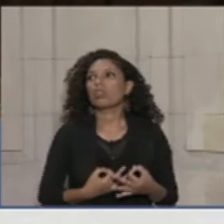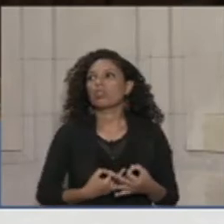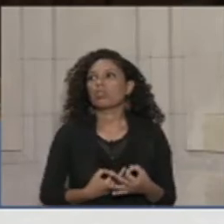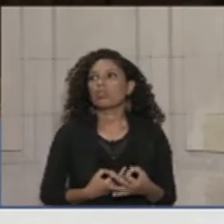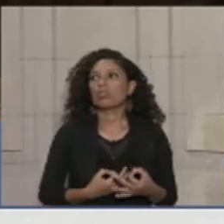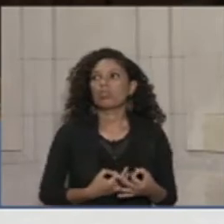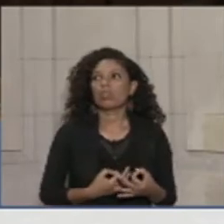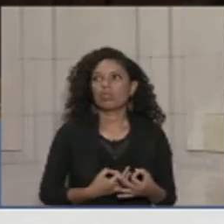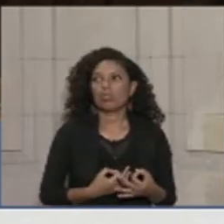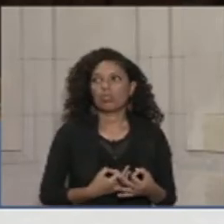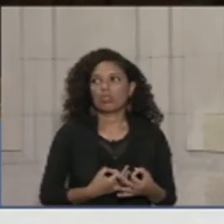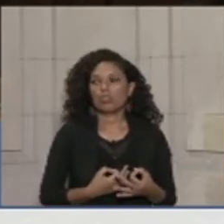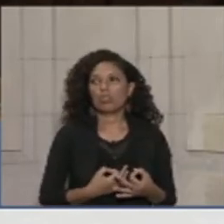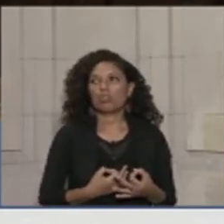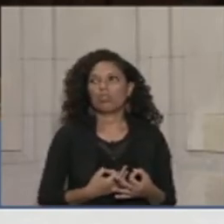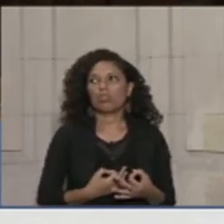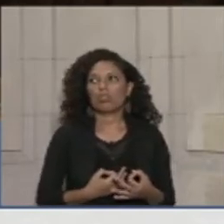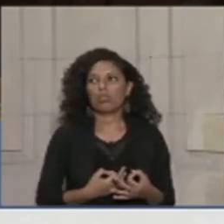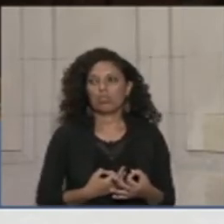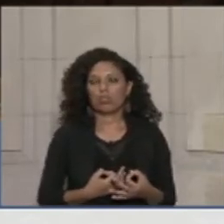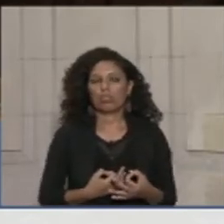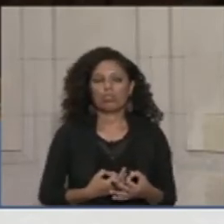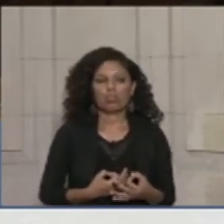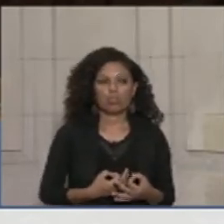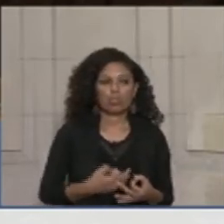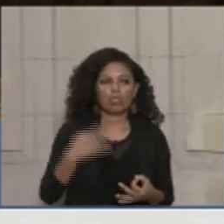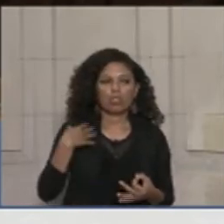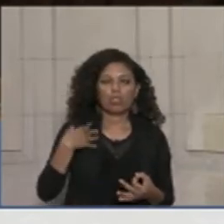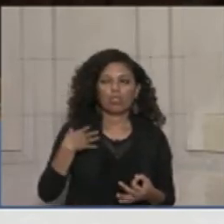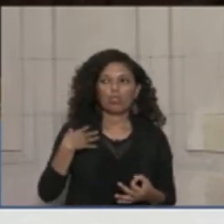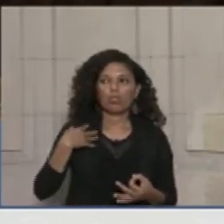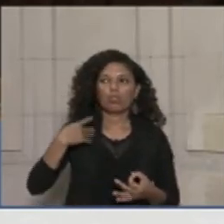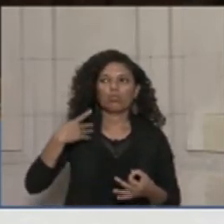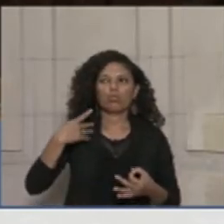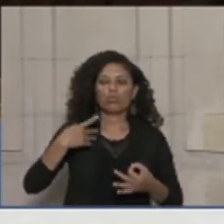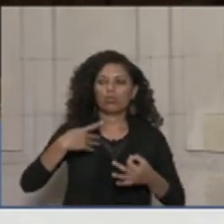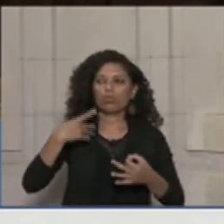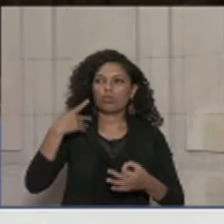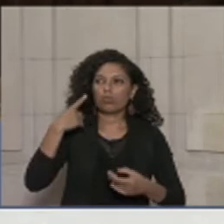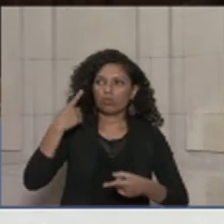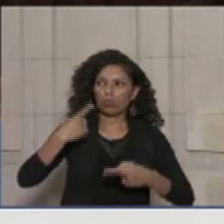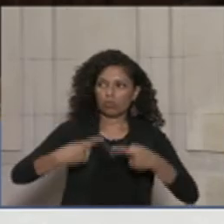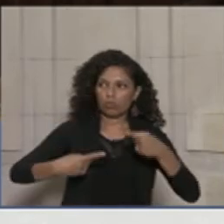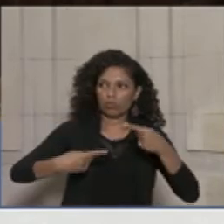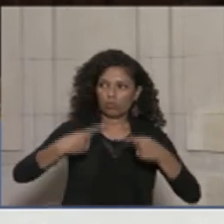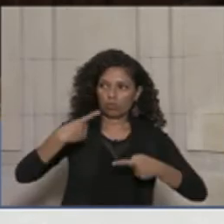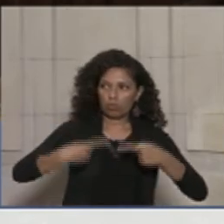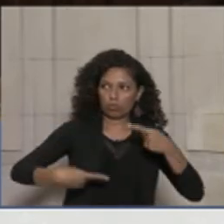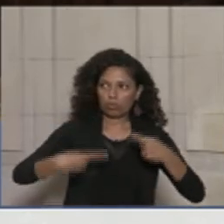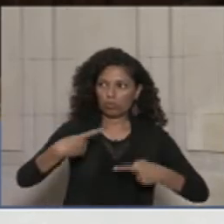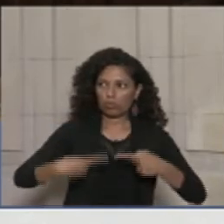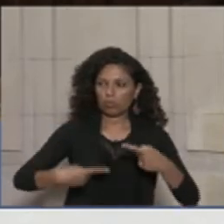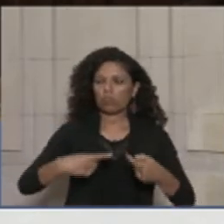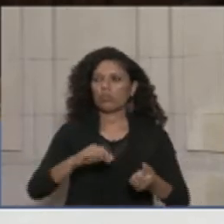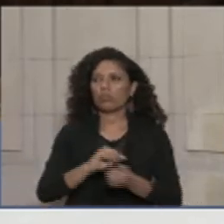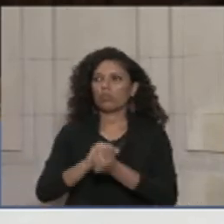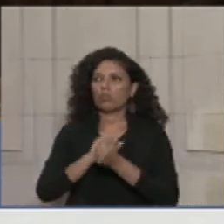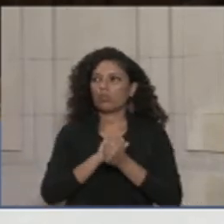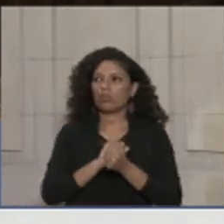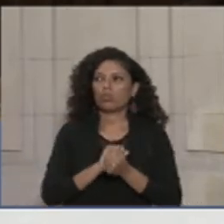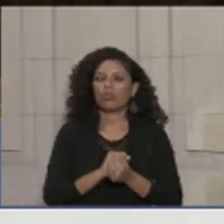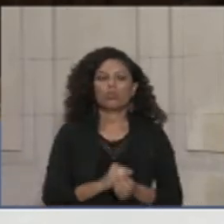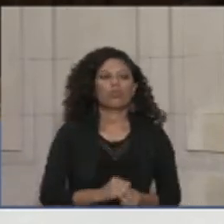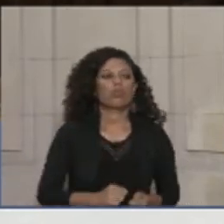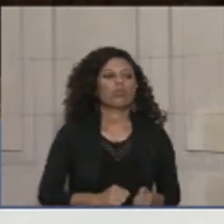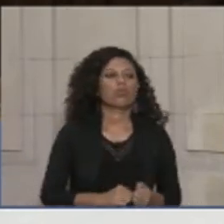Esse tempo todo, eu disputei a eleição de 2012